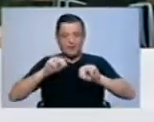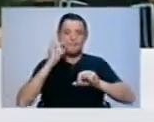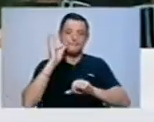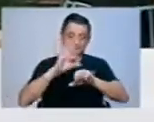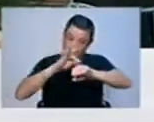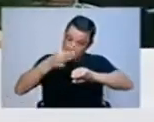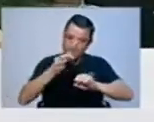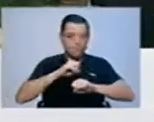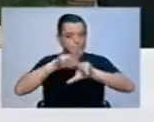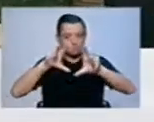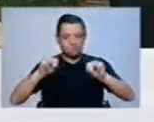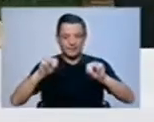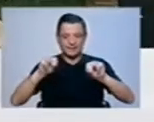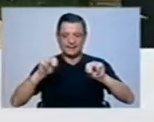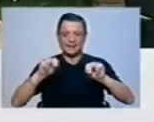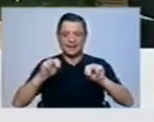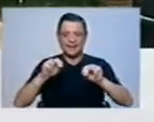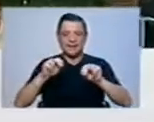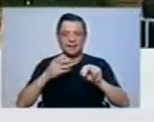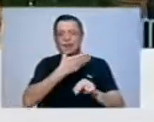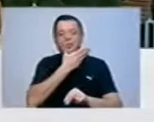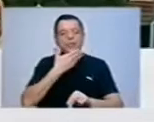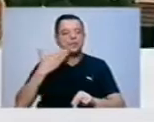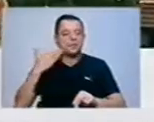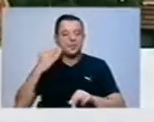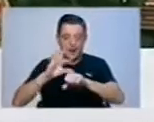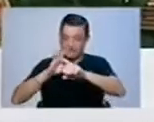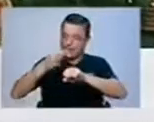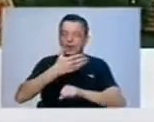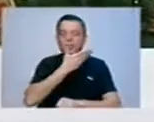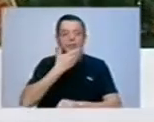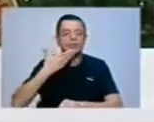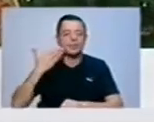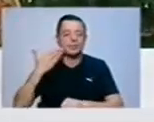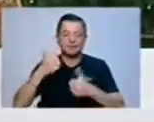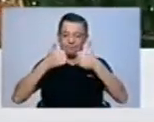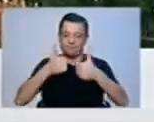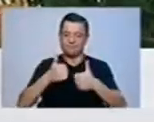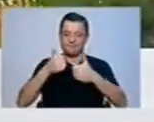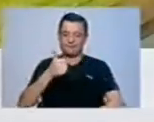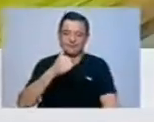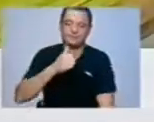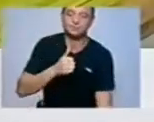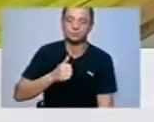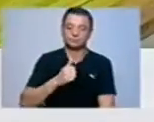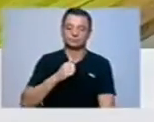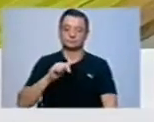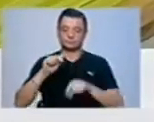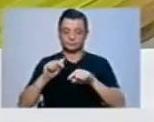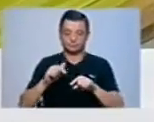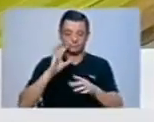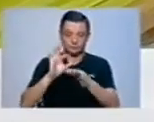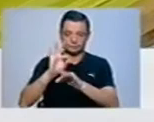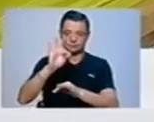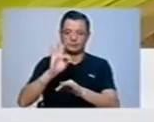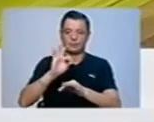algum tempo. Muito bem. Vamos ficar com a pele muito mais macia. Então. Muito mais macia e hidratada. E como é o gel de banho, esse eu escolhi um que é neutro, portanto